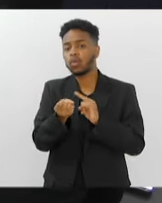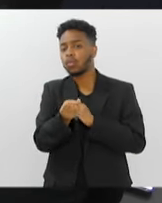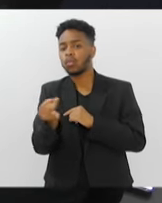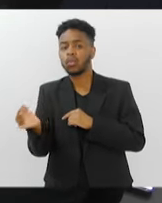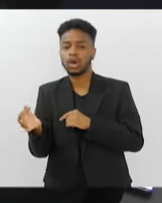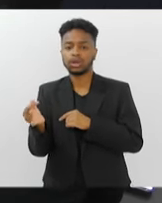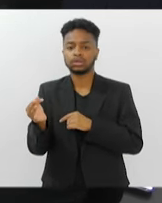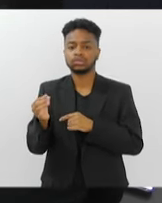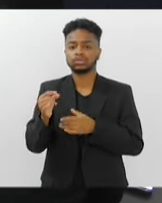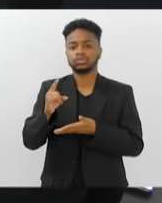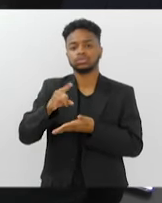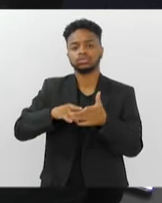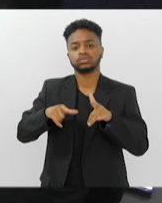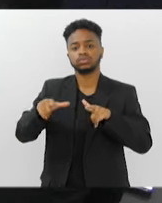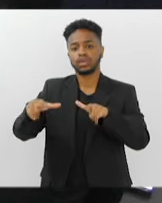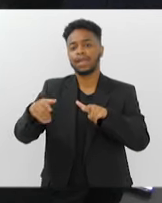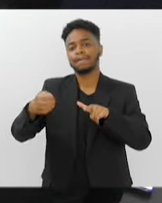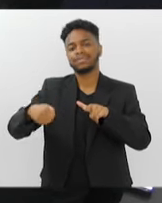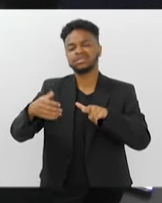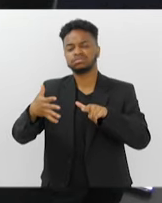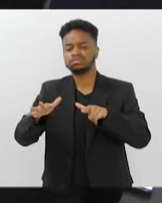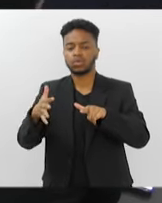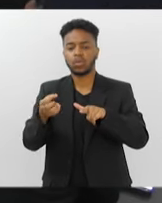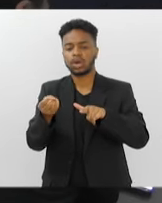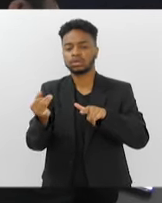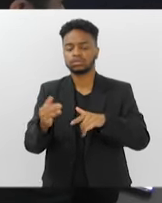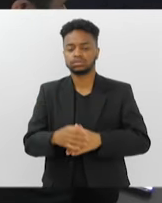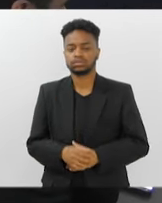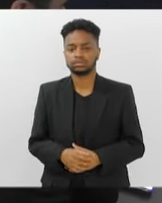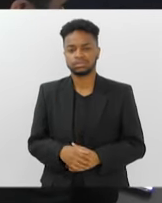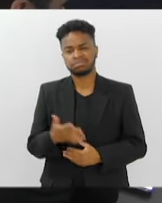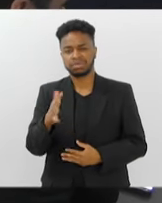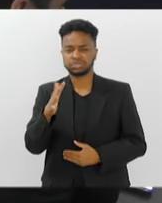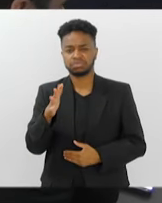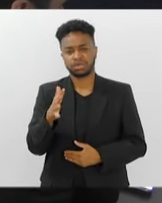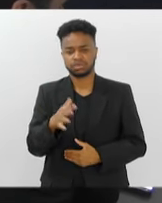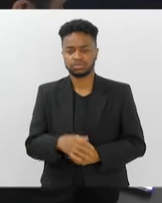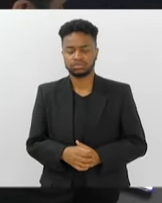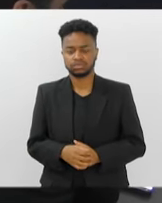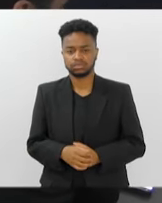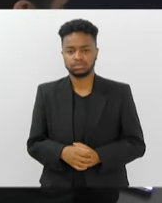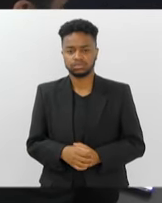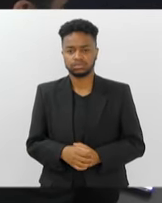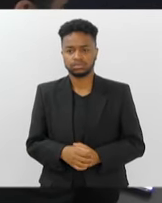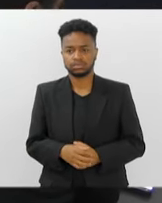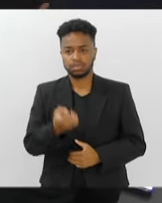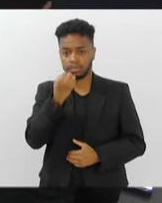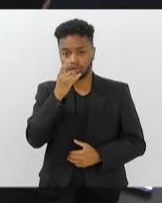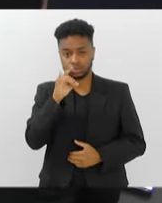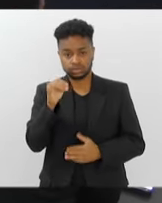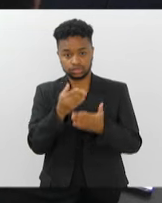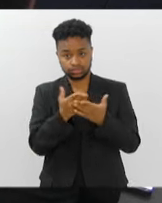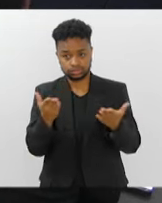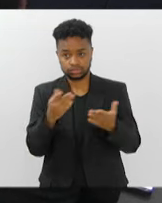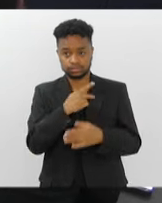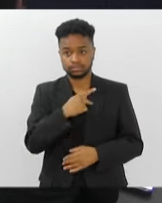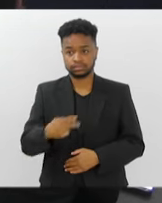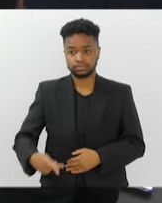quantas certificados são necessários em média ali para mais ou menos ainda que seja um número estimado Bom dia a todos